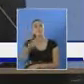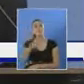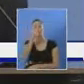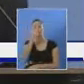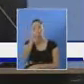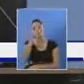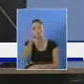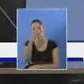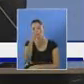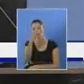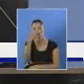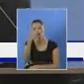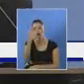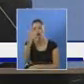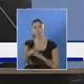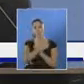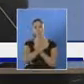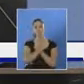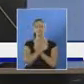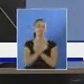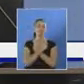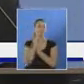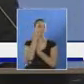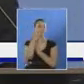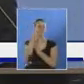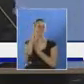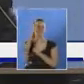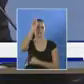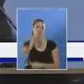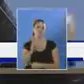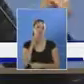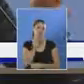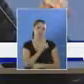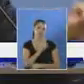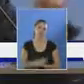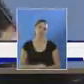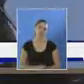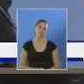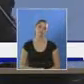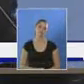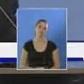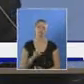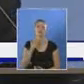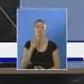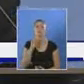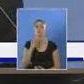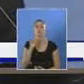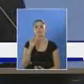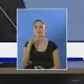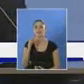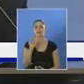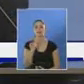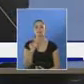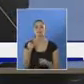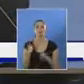Dom Barreto. Então, quero mandar um abraço para a diretora da Escola Estadual Dom Barreto, dona Aruana, e também